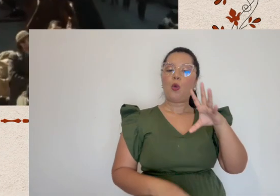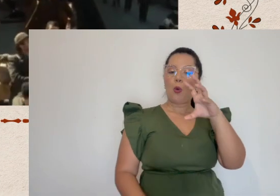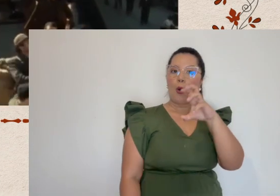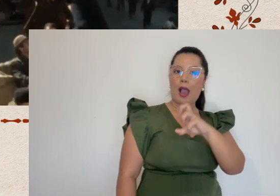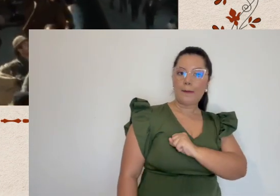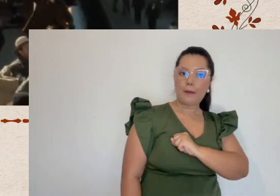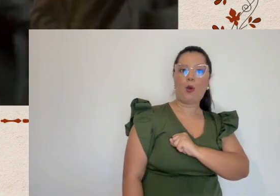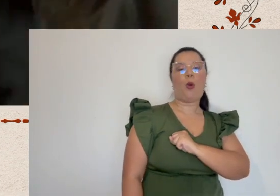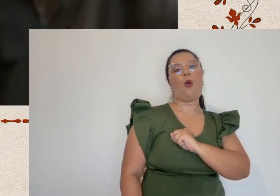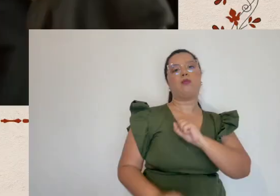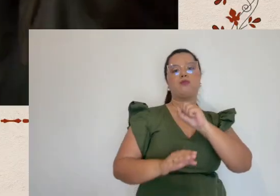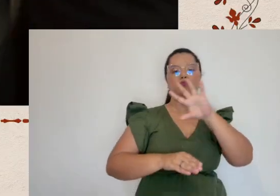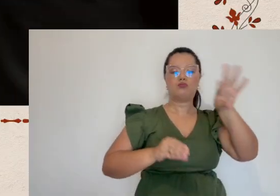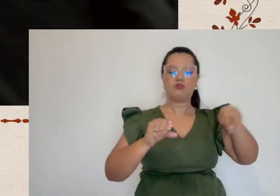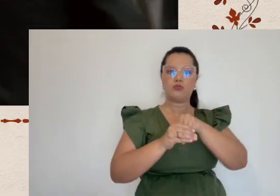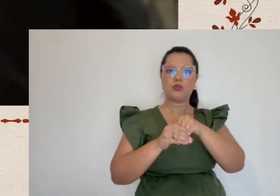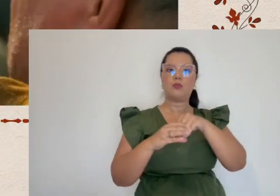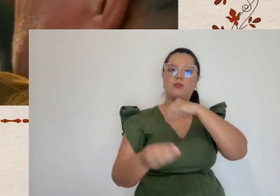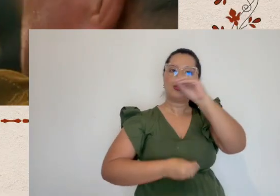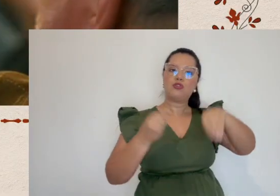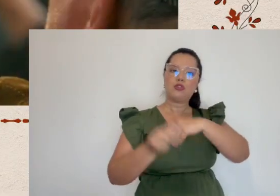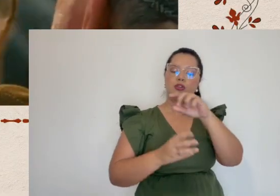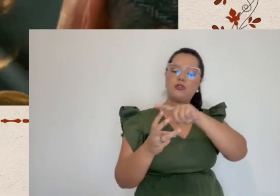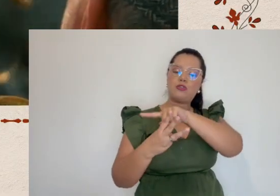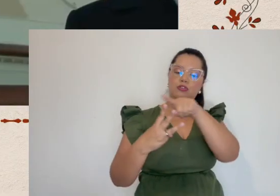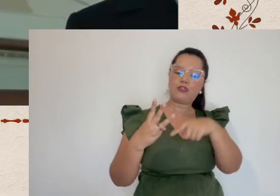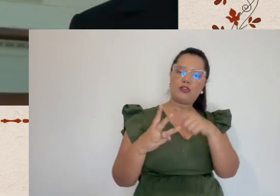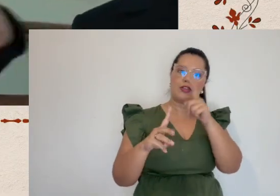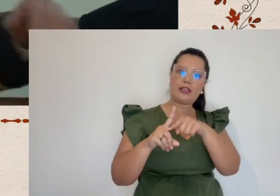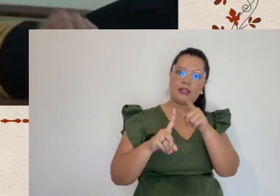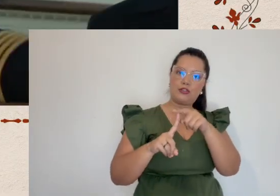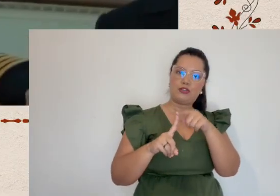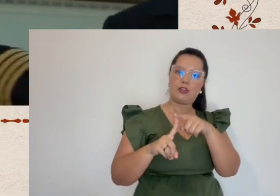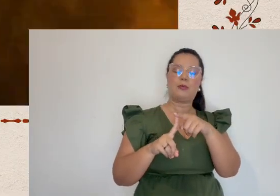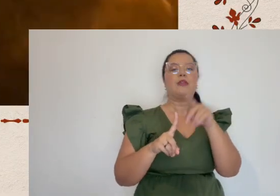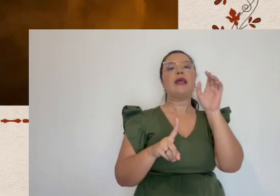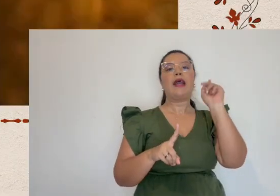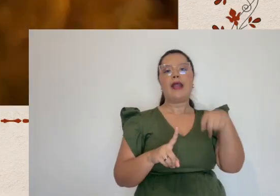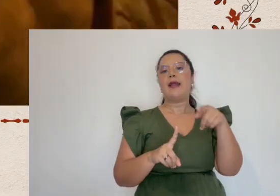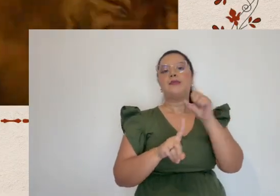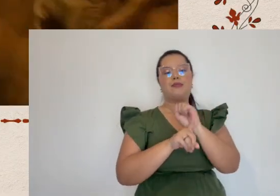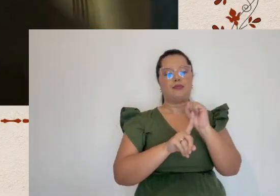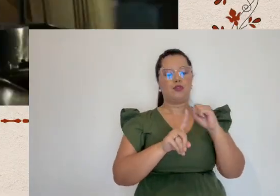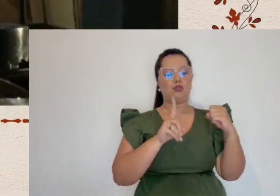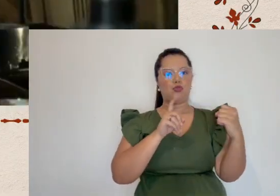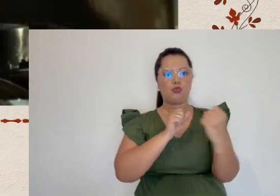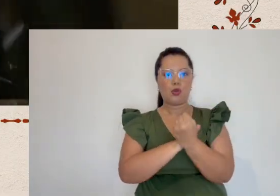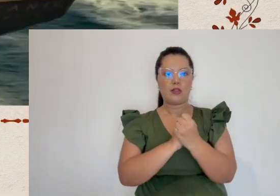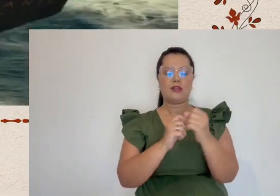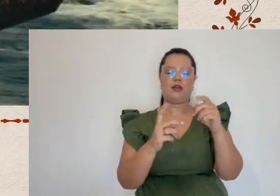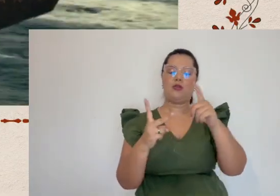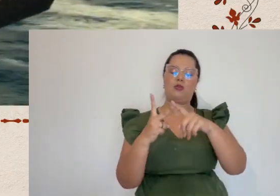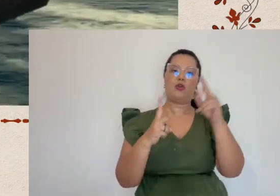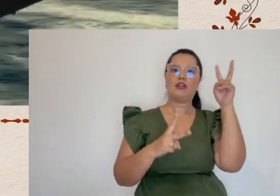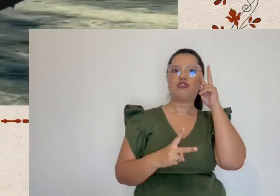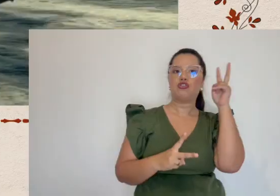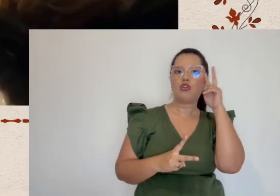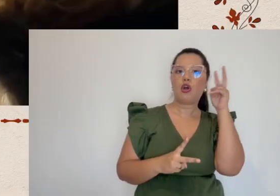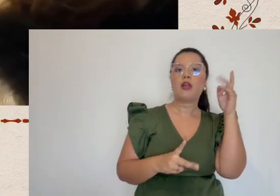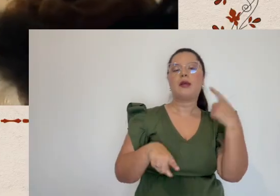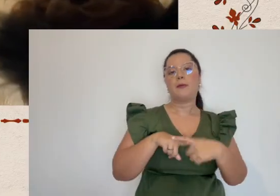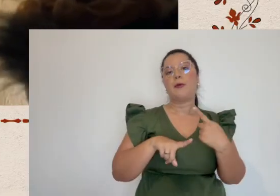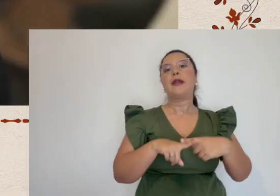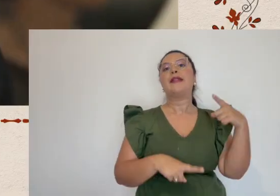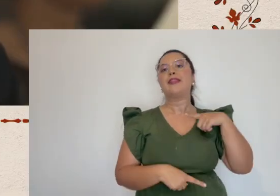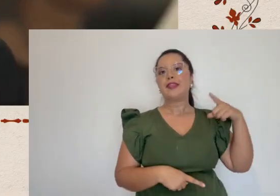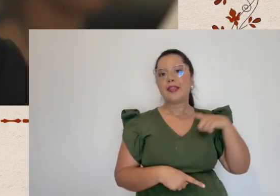amor englobado nesses 3 tipos até. Porque tem uma questão social, tem uma questão também histórica, né?